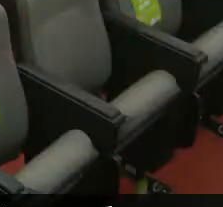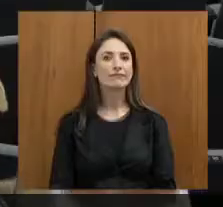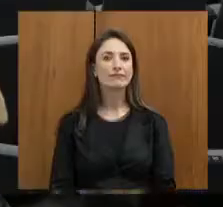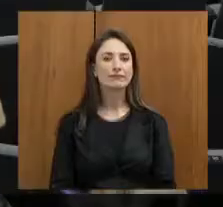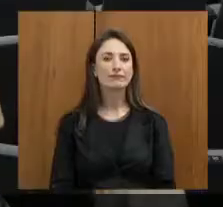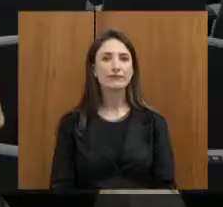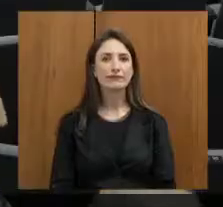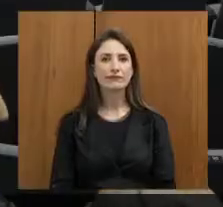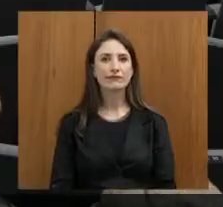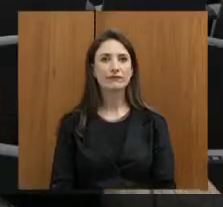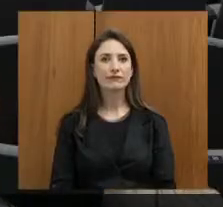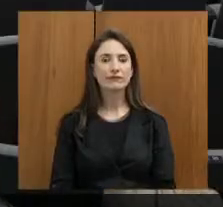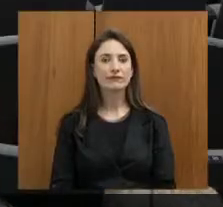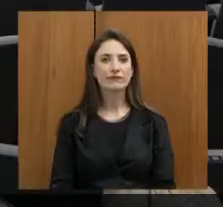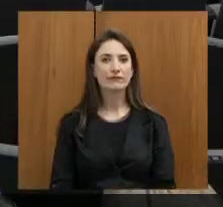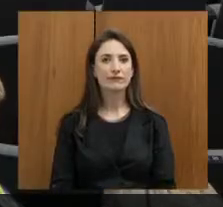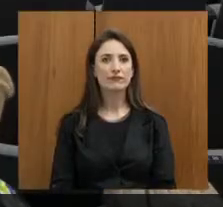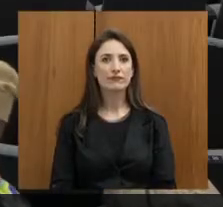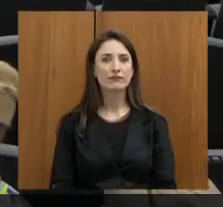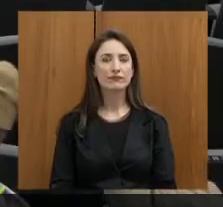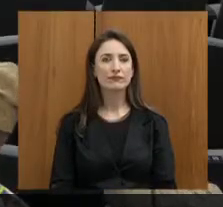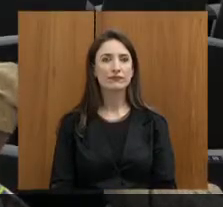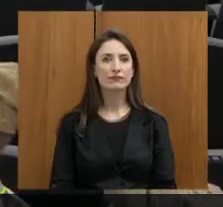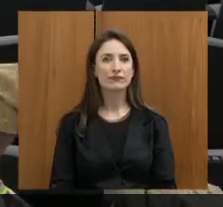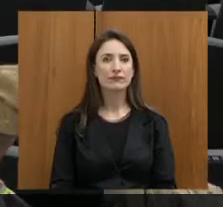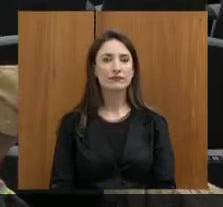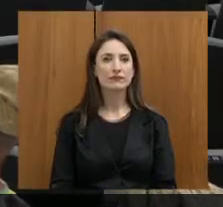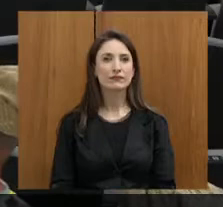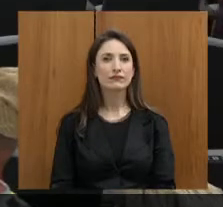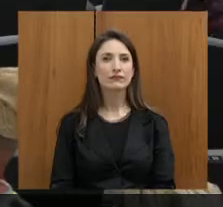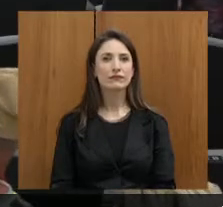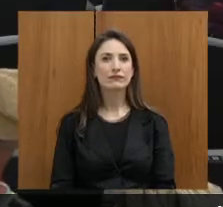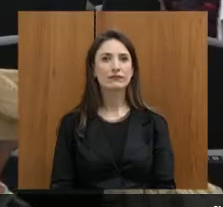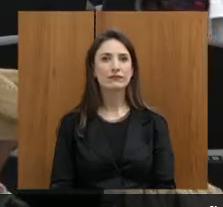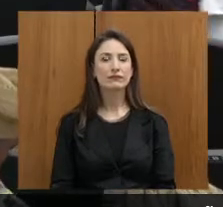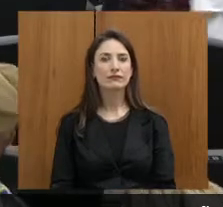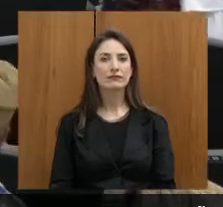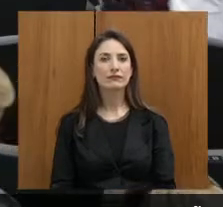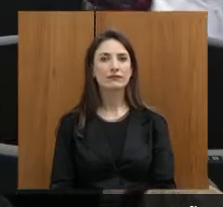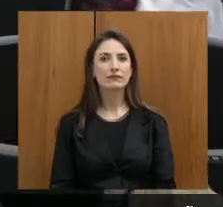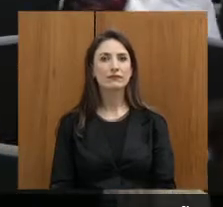G1 Rib torna